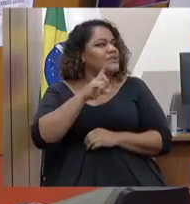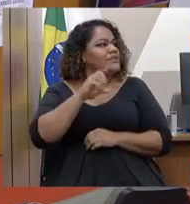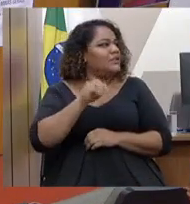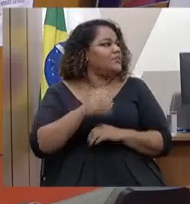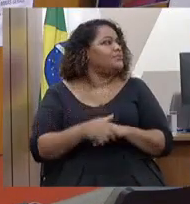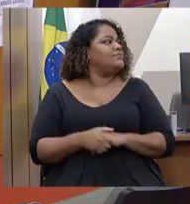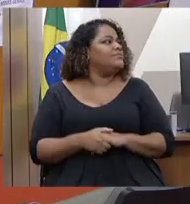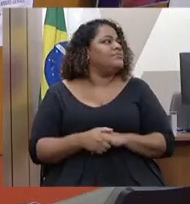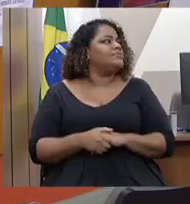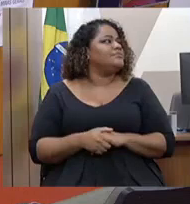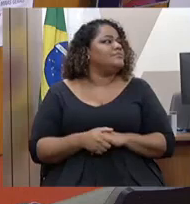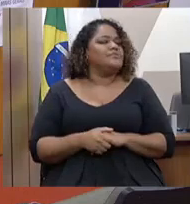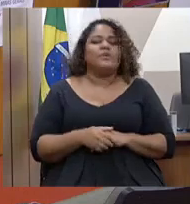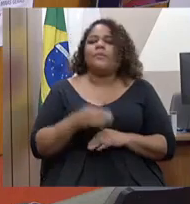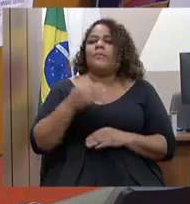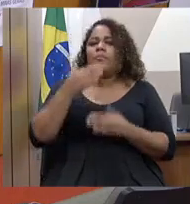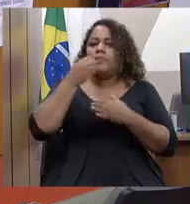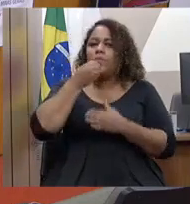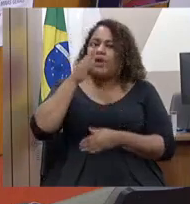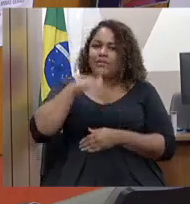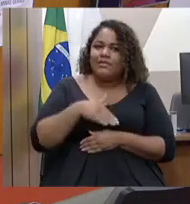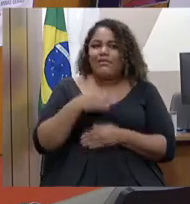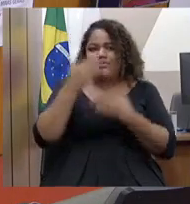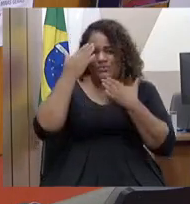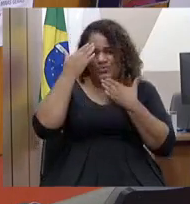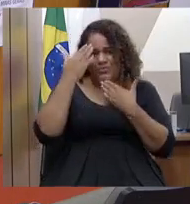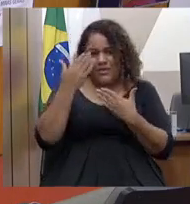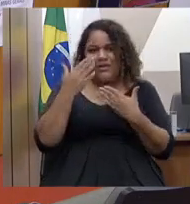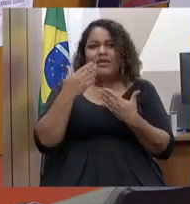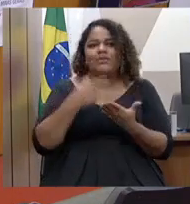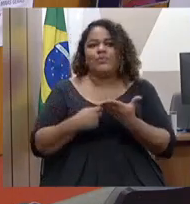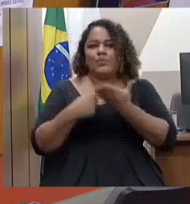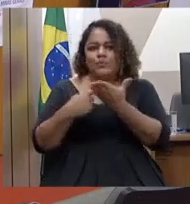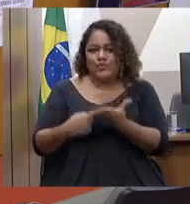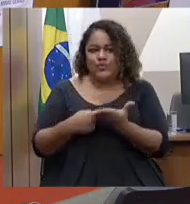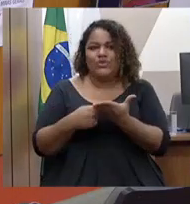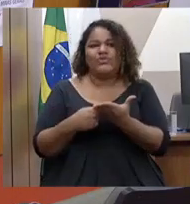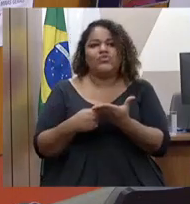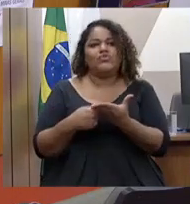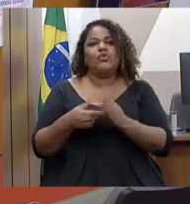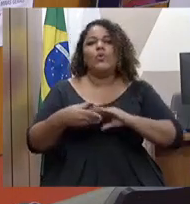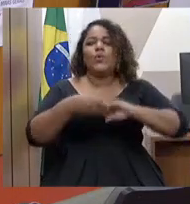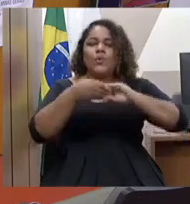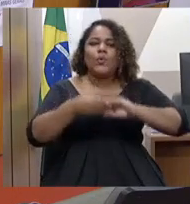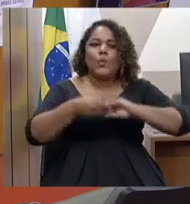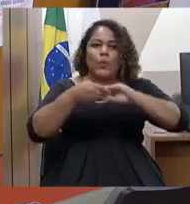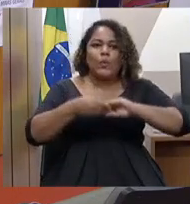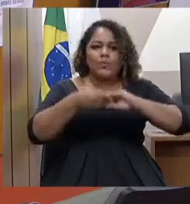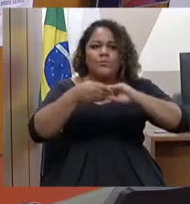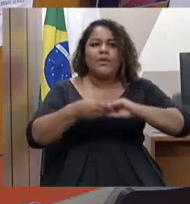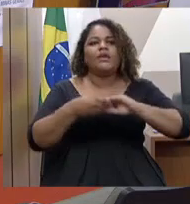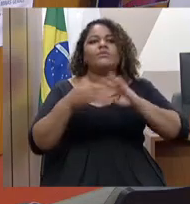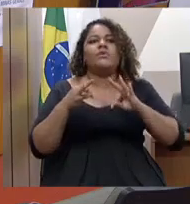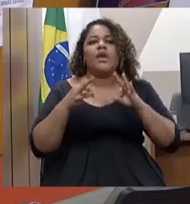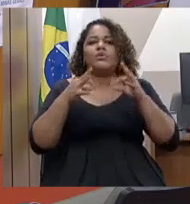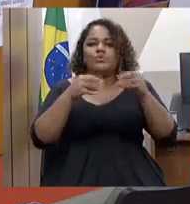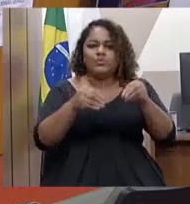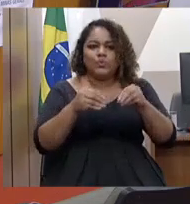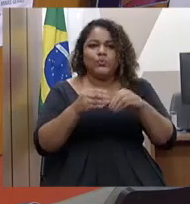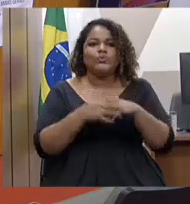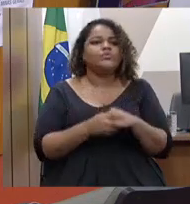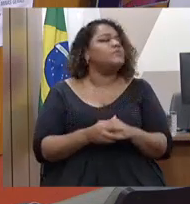muito obrigado eu cumprimento a todos na pessoa do deputado